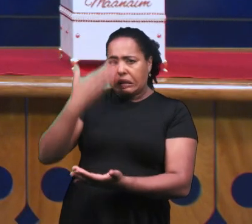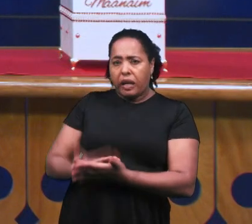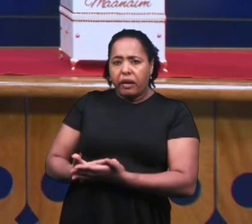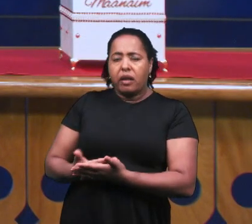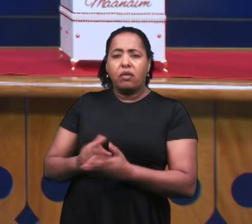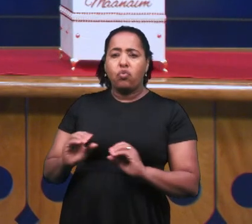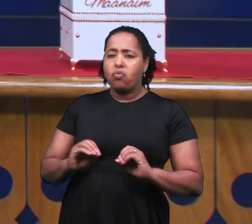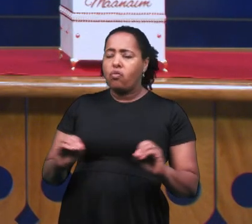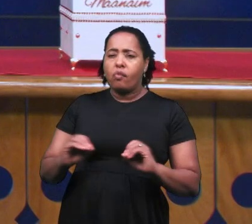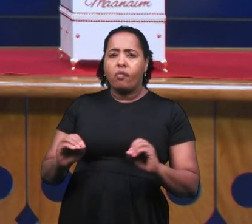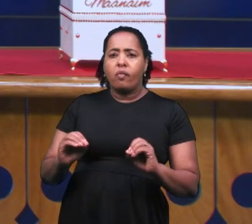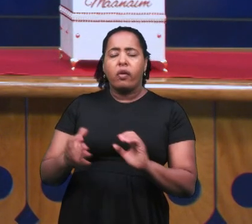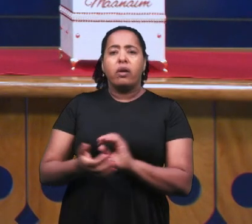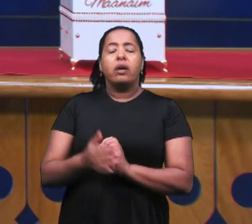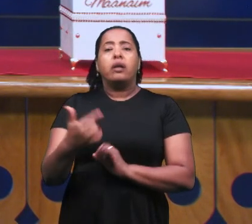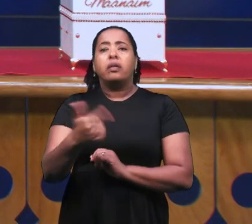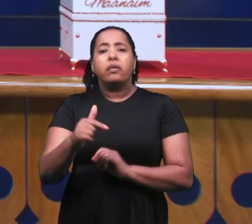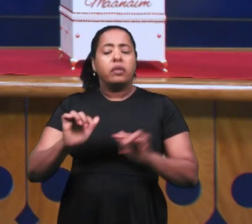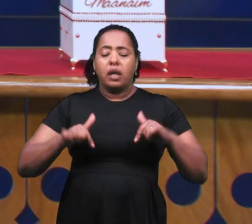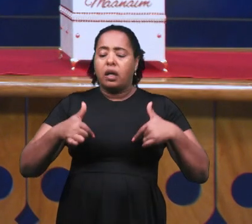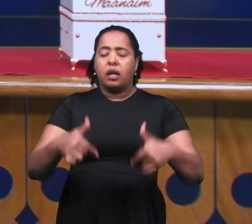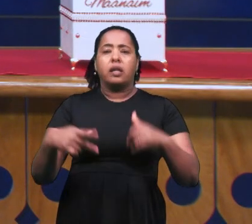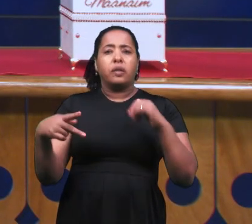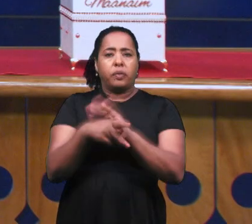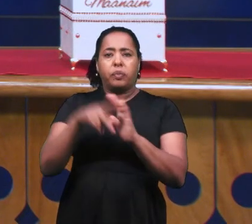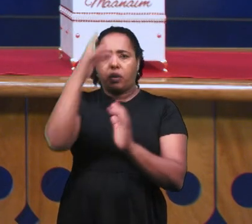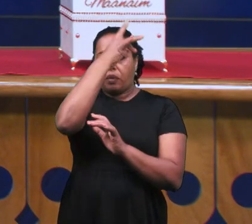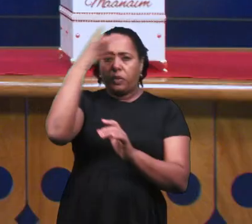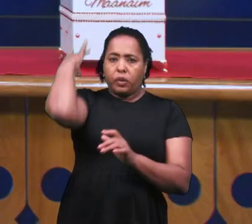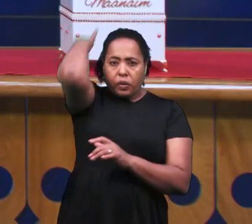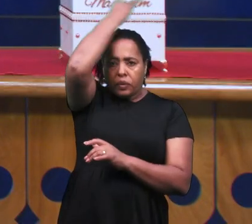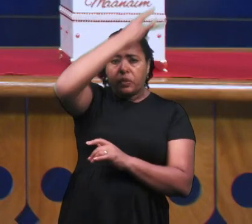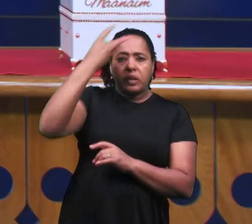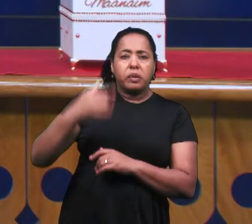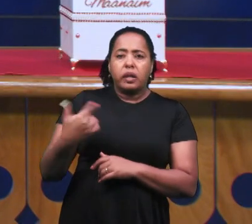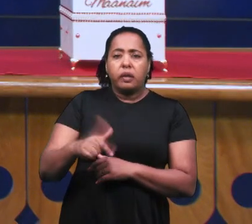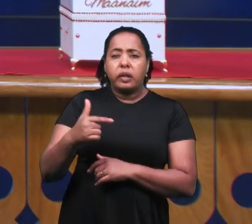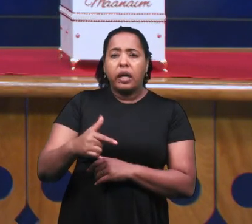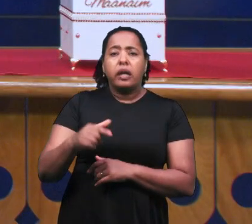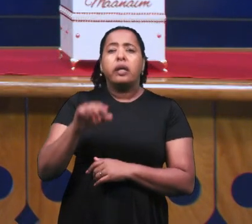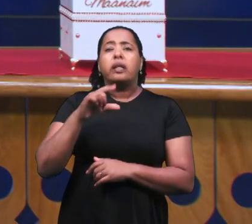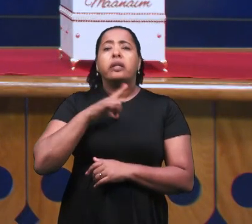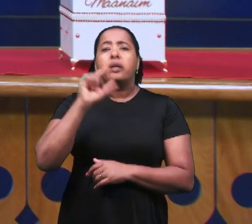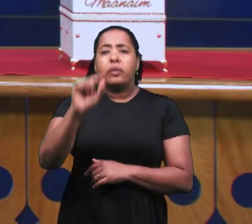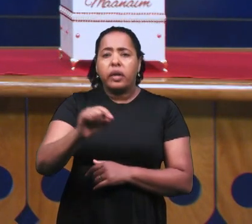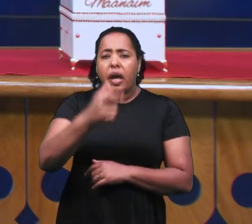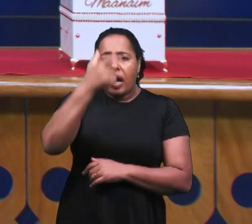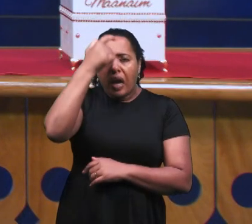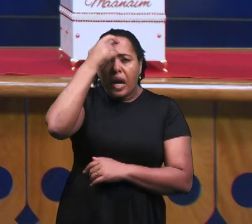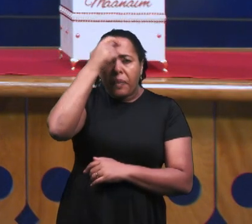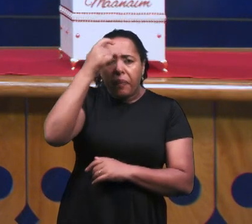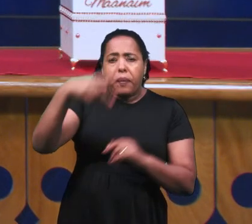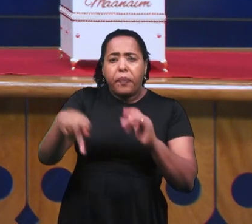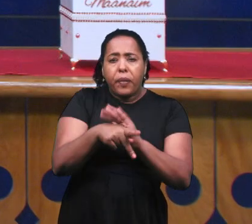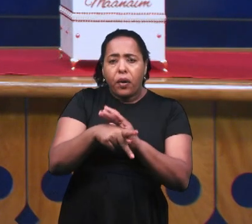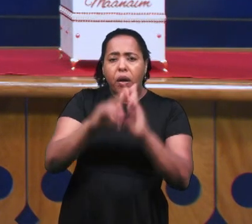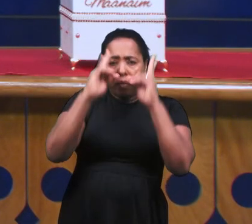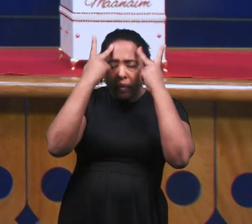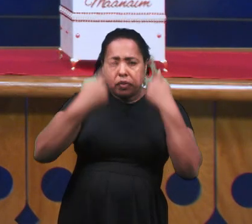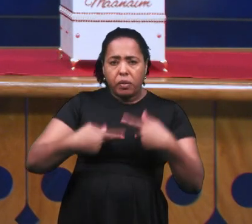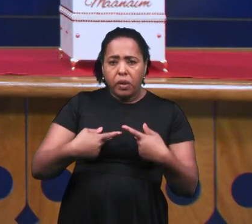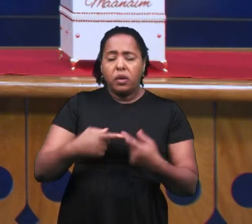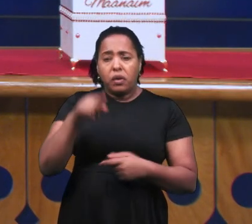não existe uma operação do Espírito Santo, existe a mente do homem. Então, você tem que escolher, é religião que você